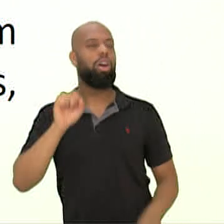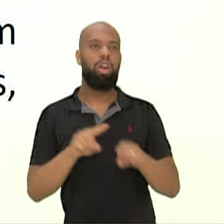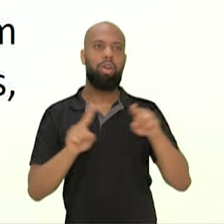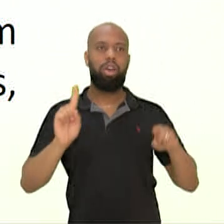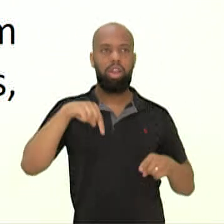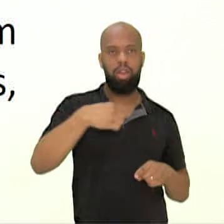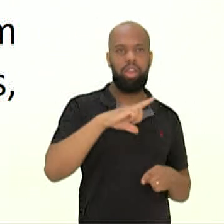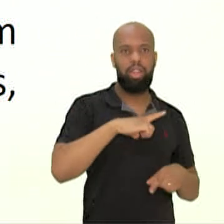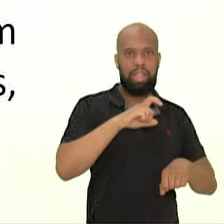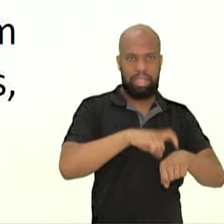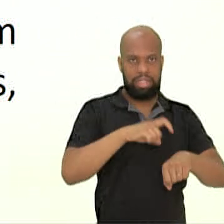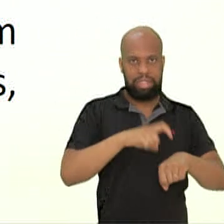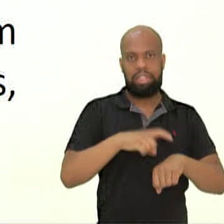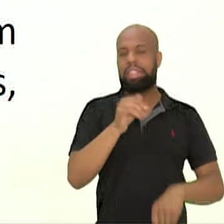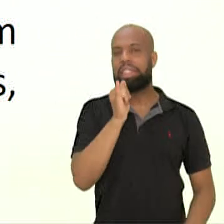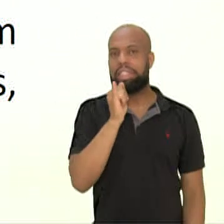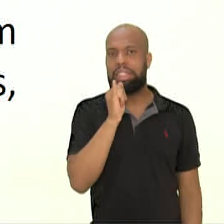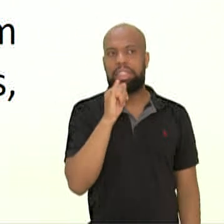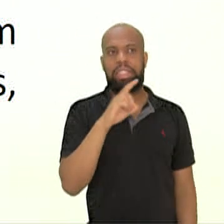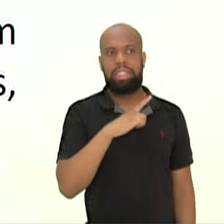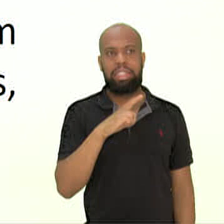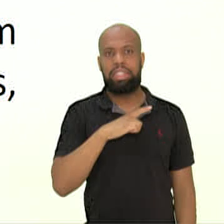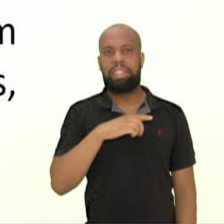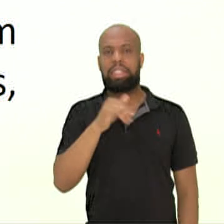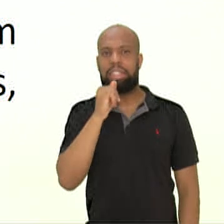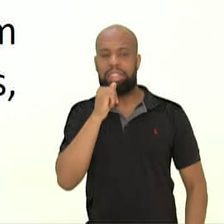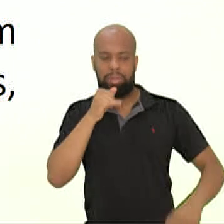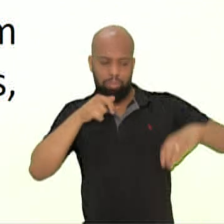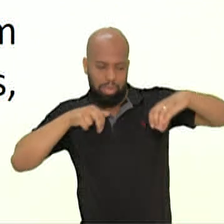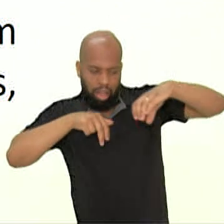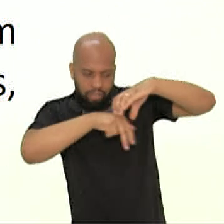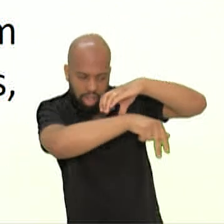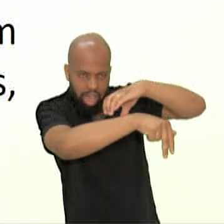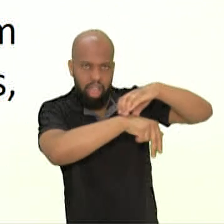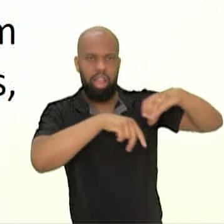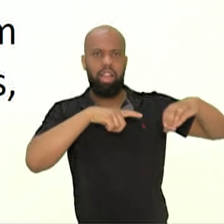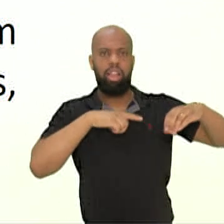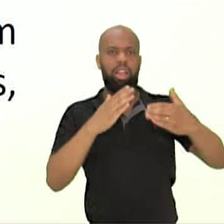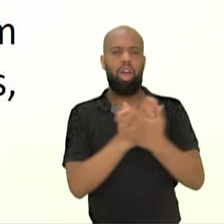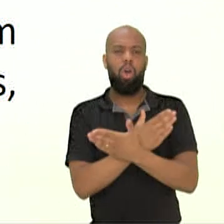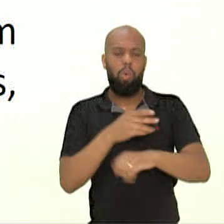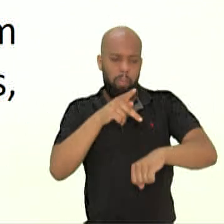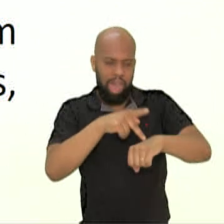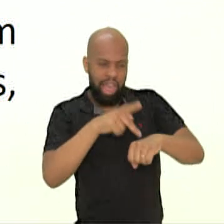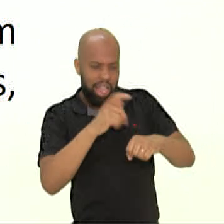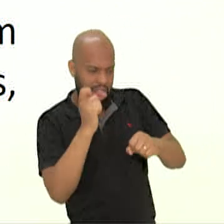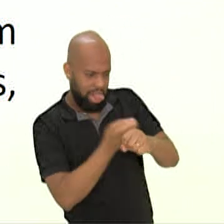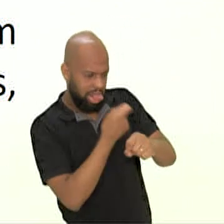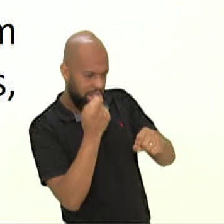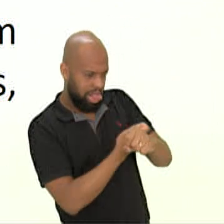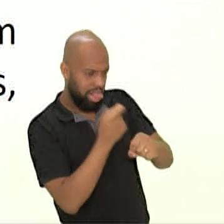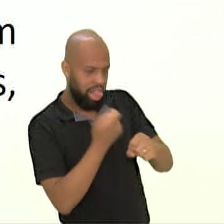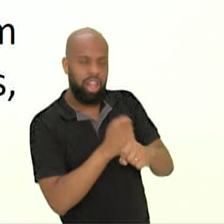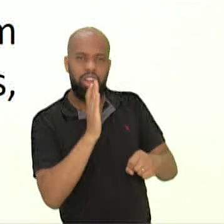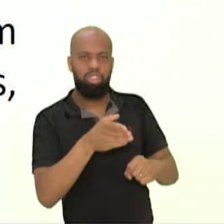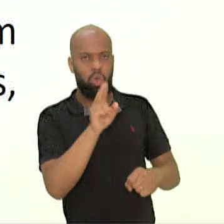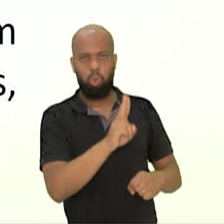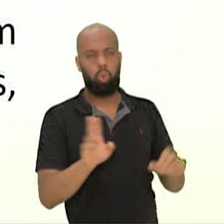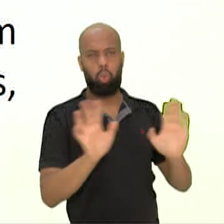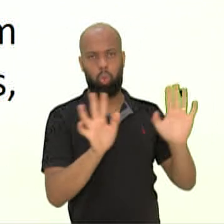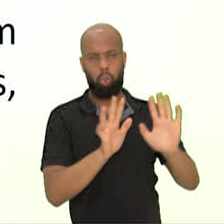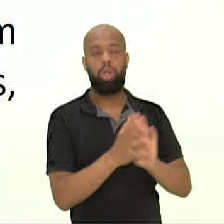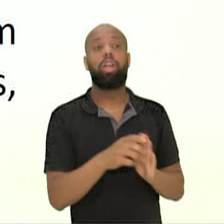após um certo tempo. Como exemplo, temos cavernas, grutas, pedreiras desativadas. E aqui o que eu quero mostrar para vocês ali